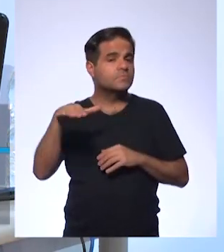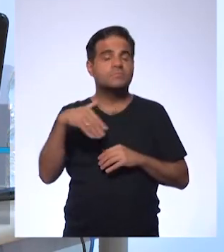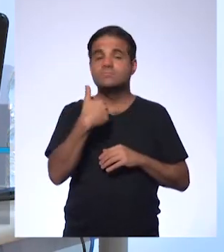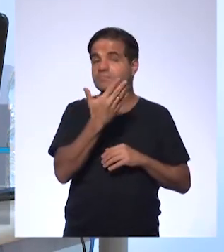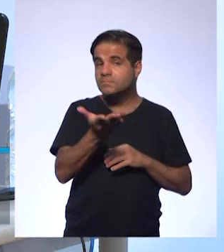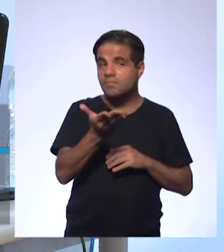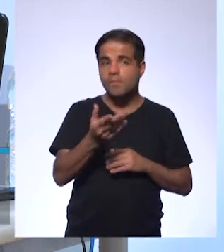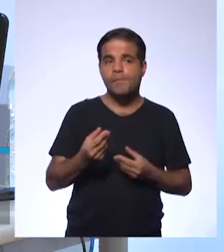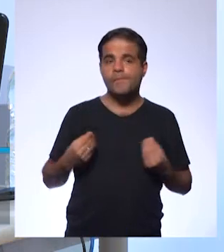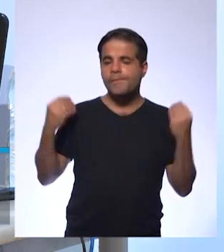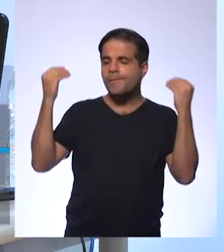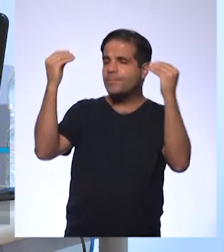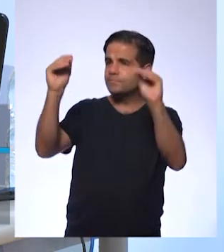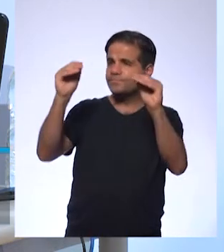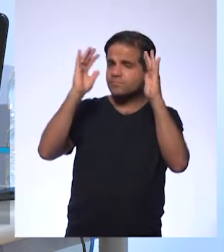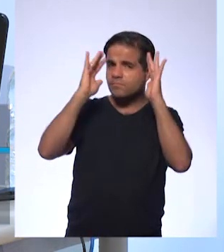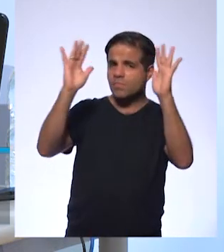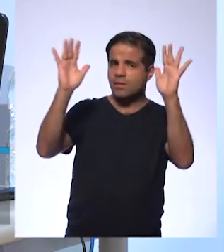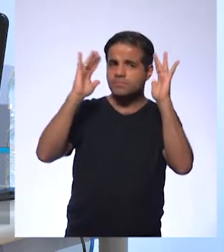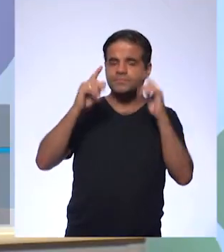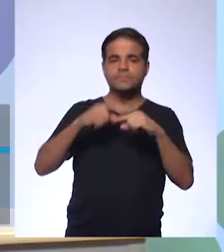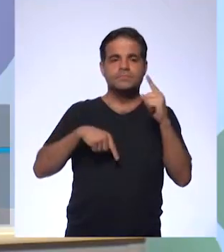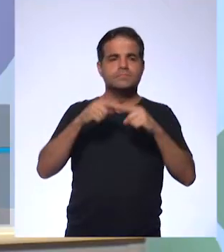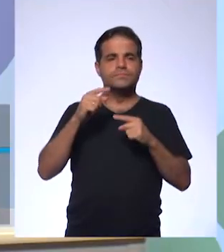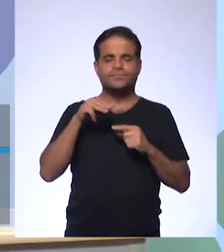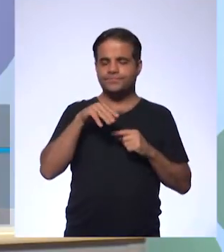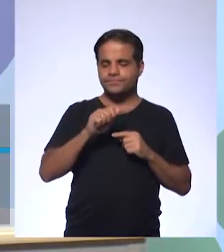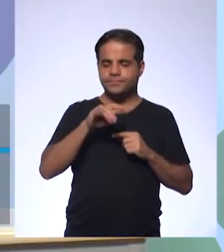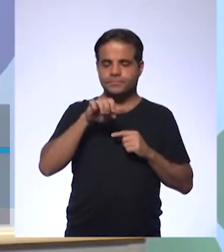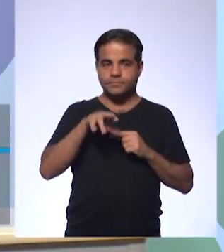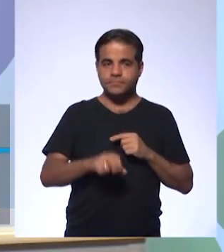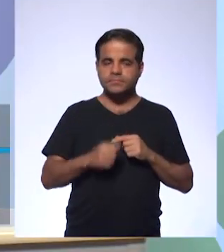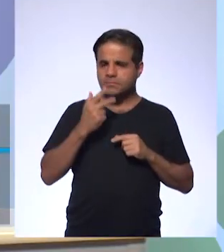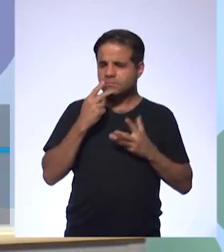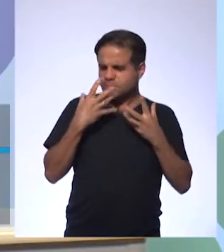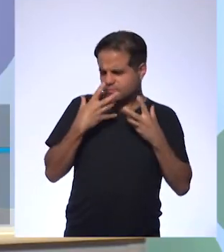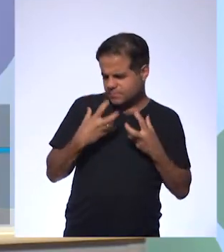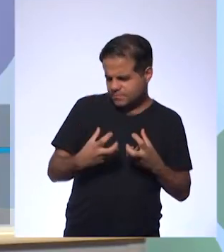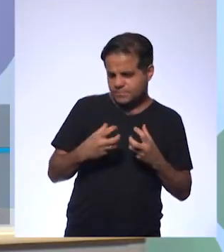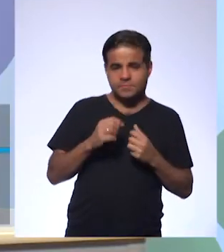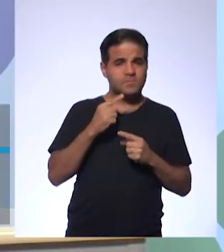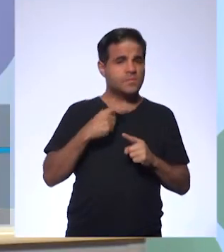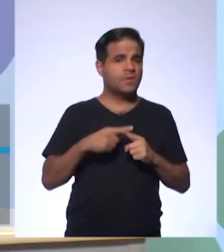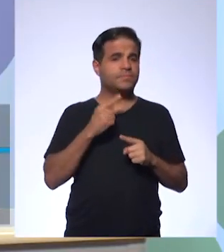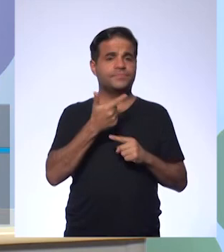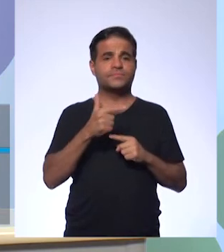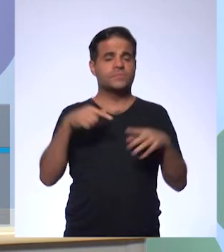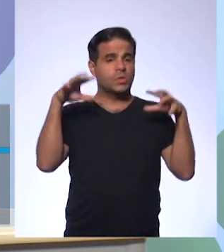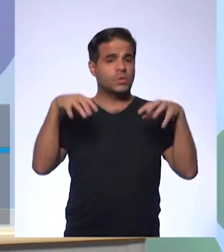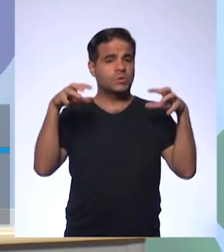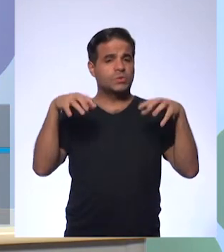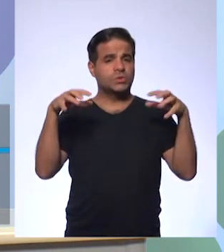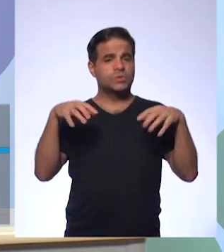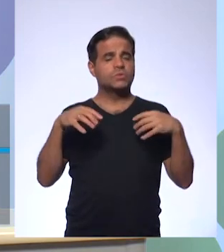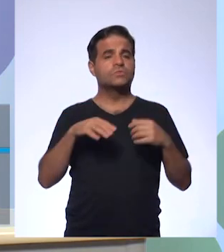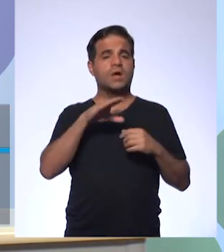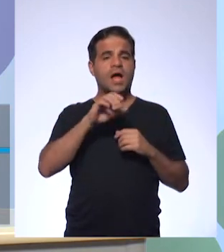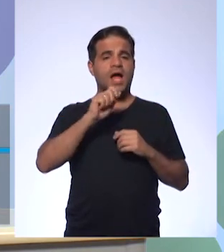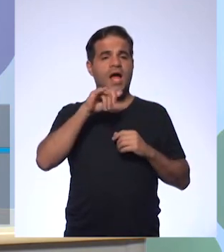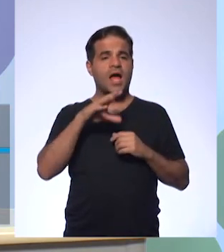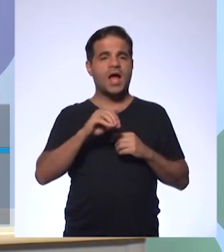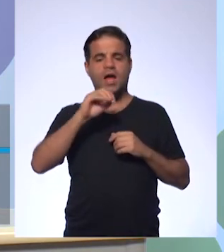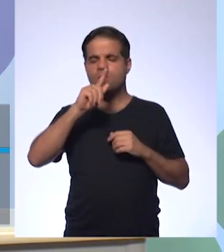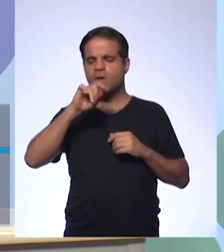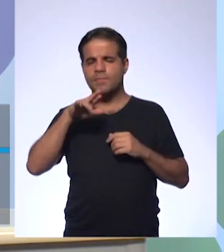eles colocaram para a gente sobre as imagens, Cíntia? O Matheus colocou assim, uma seca, porque não há chuva. O Caio Gabriel disse, o